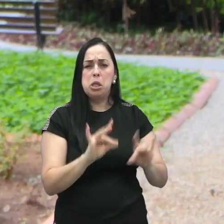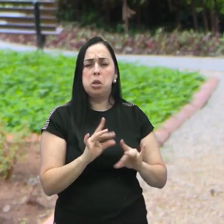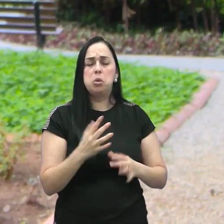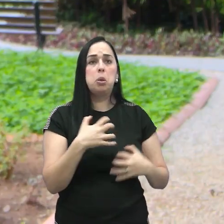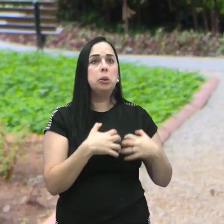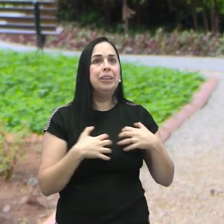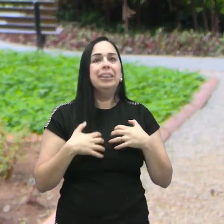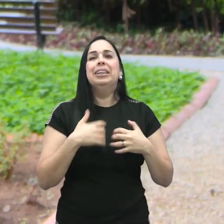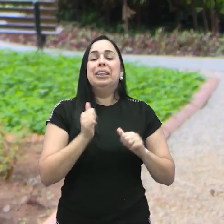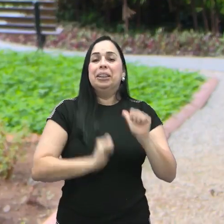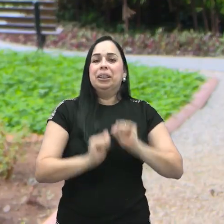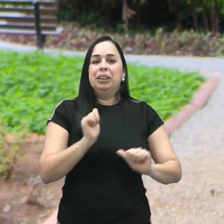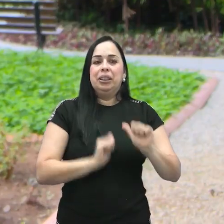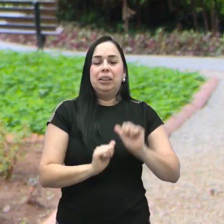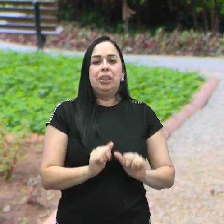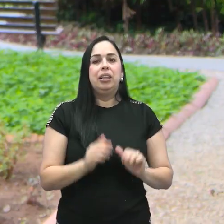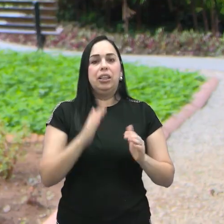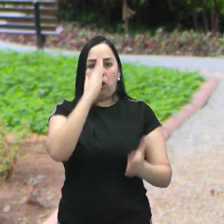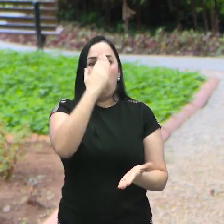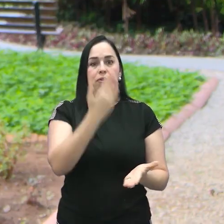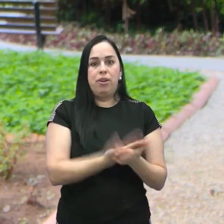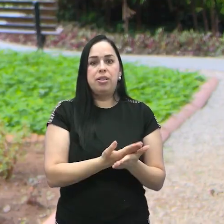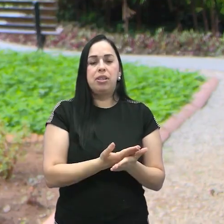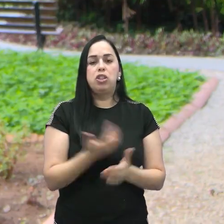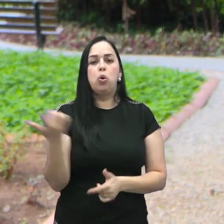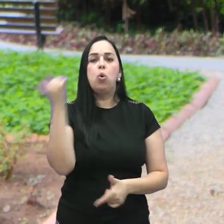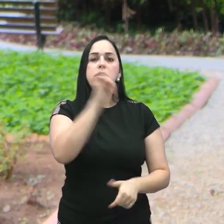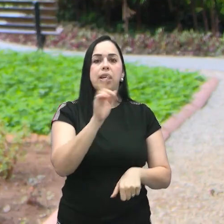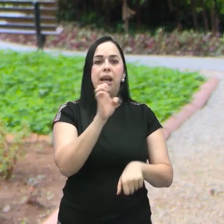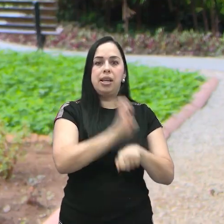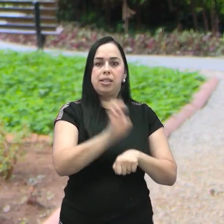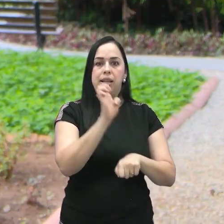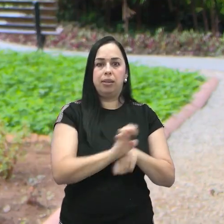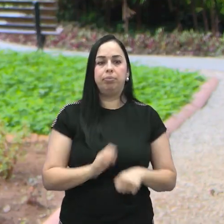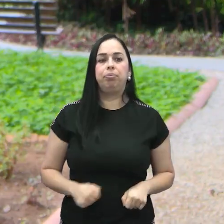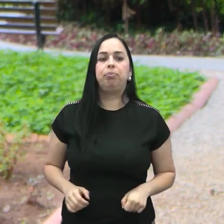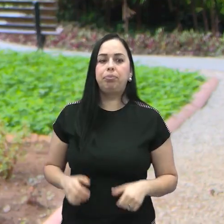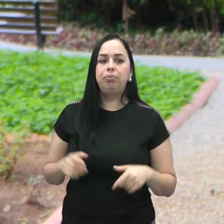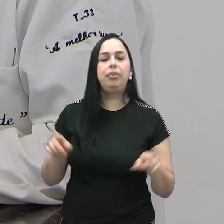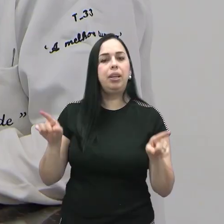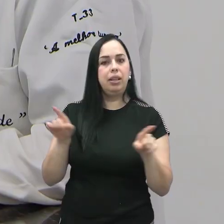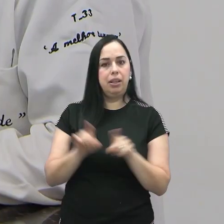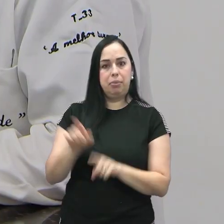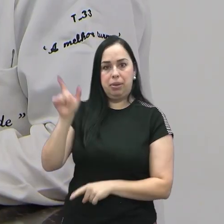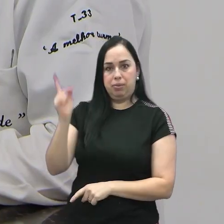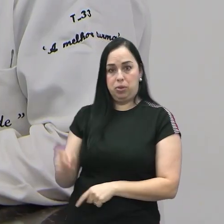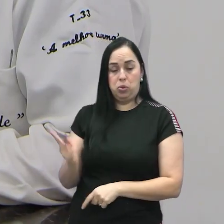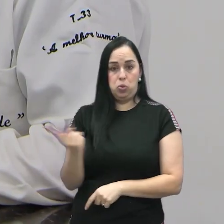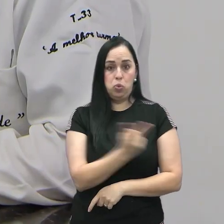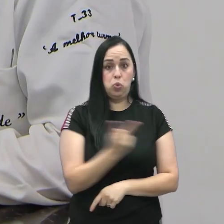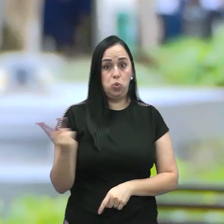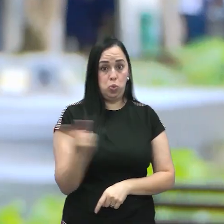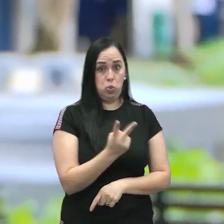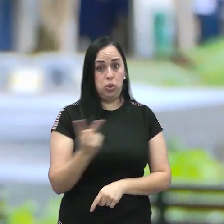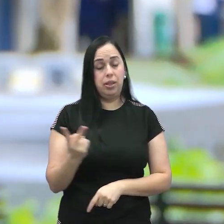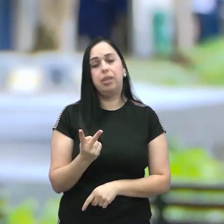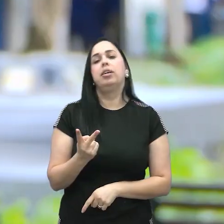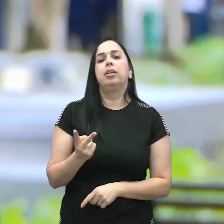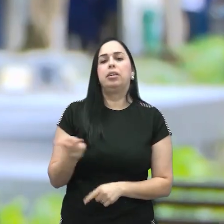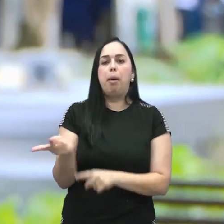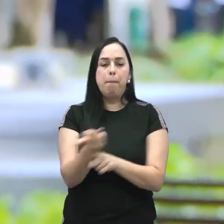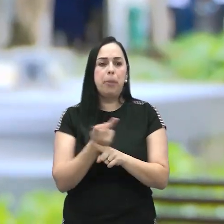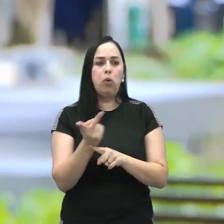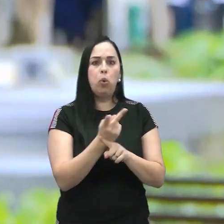muito empolgado e muito confiante em conseguir estágios ou empregos, né, nessa área. Assim como a Fabielle e o